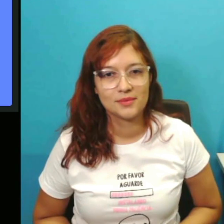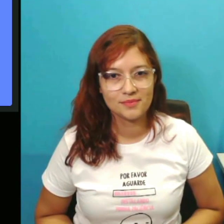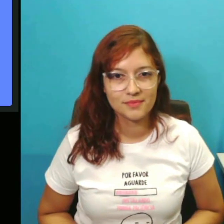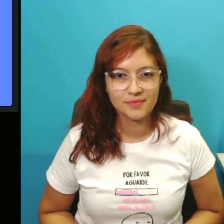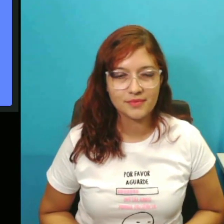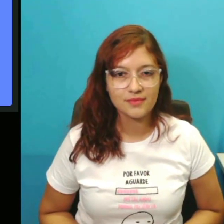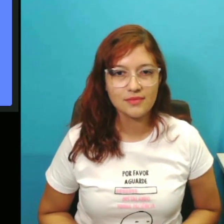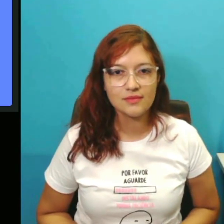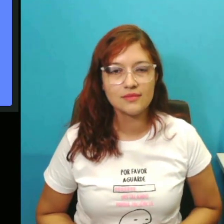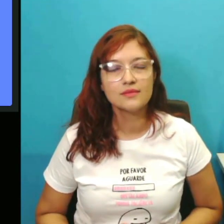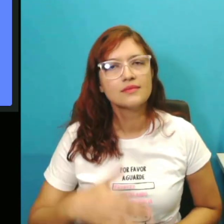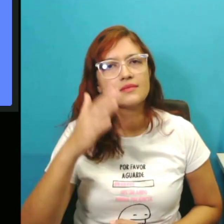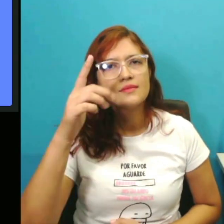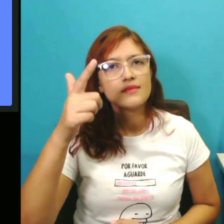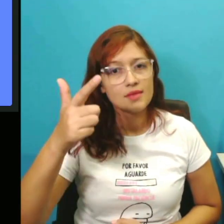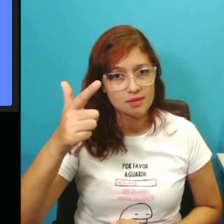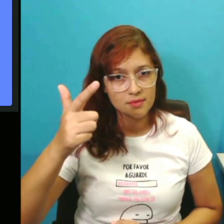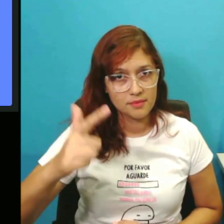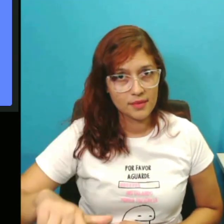resposta.